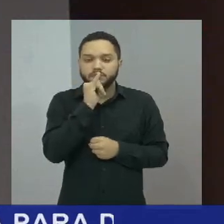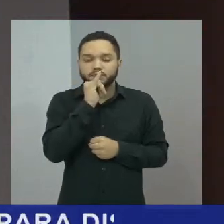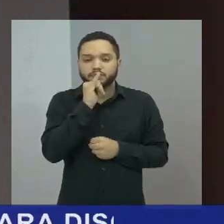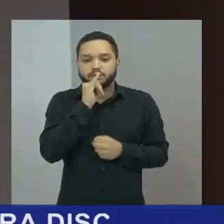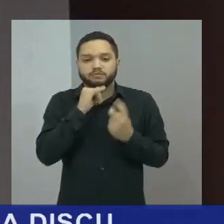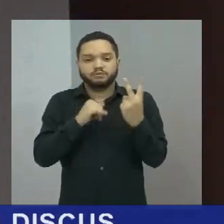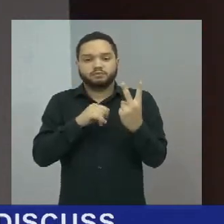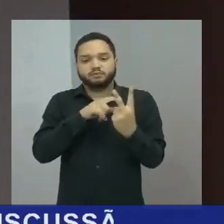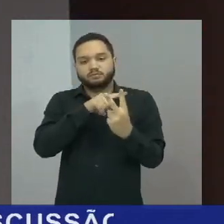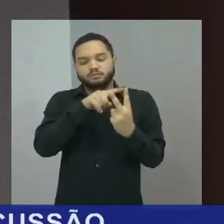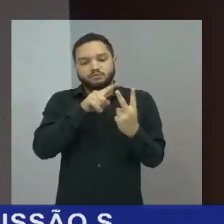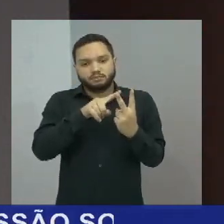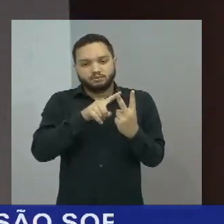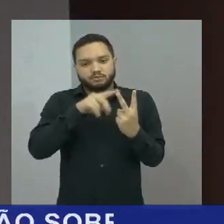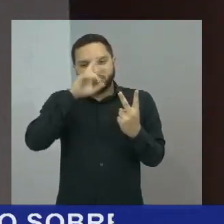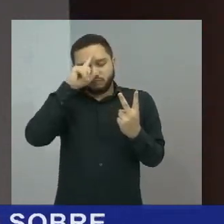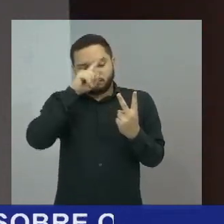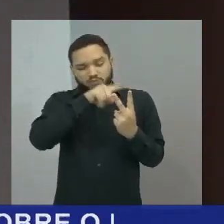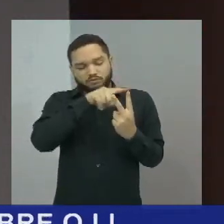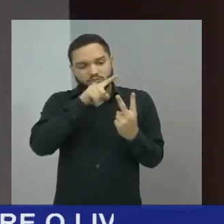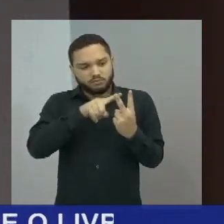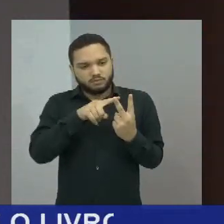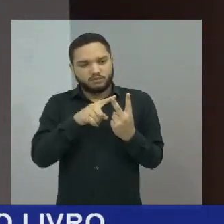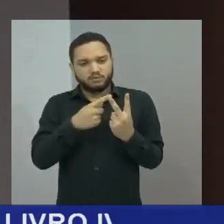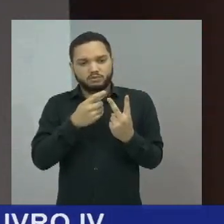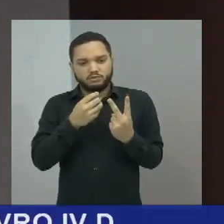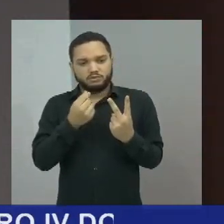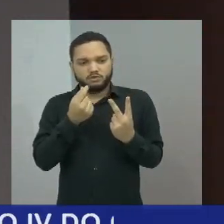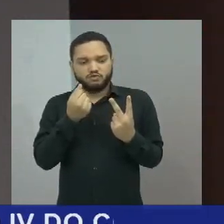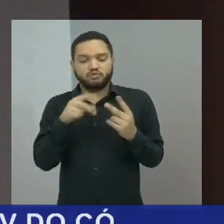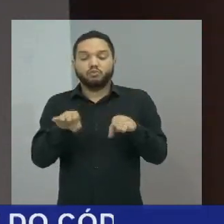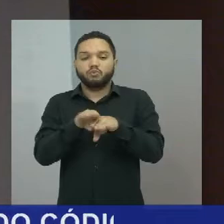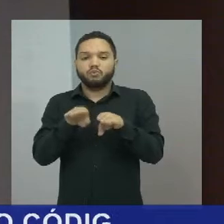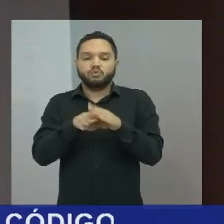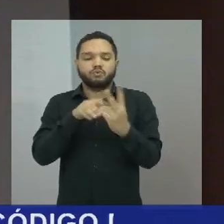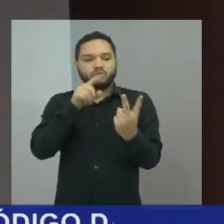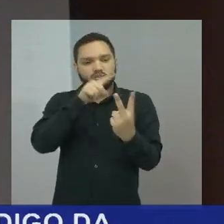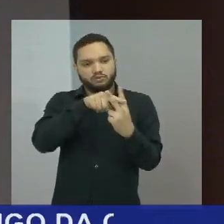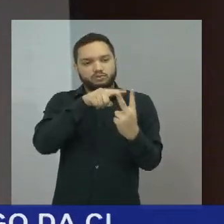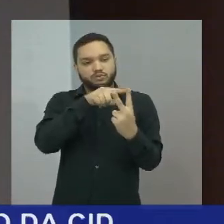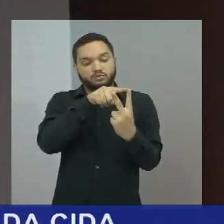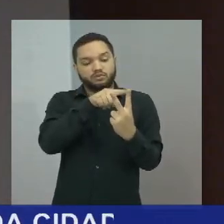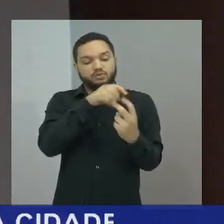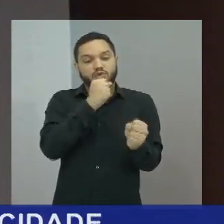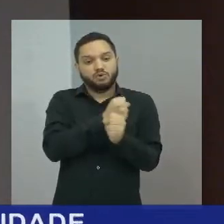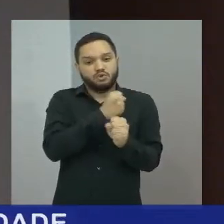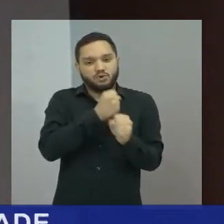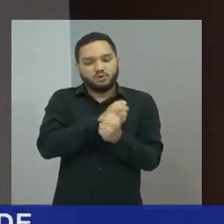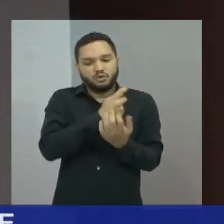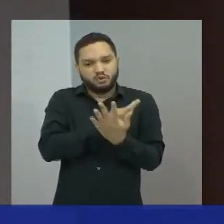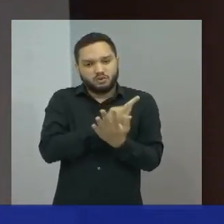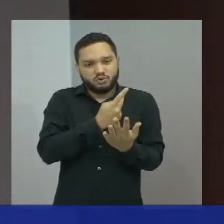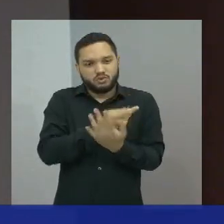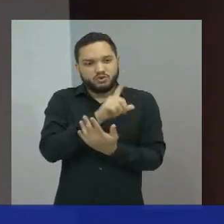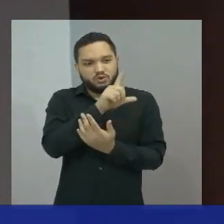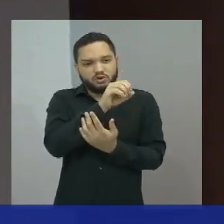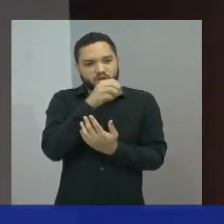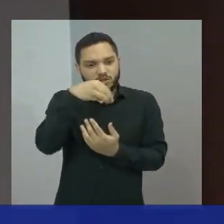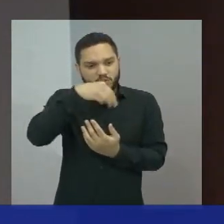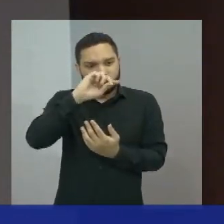2 infratores que têm a mesma capacidade econômica, um fez uma construção irregular de 100